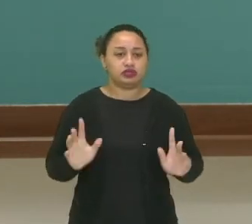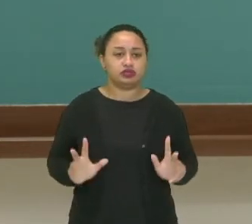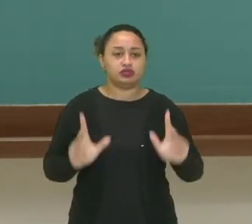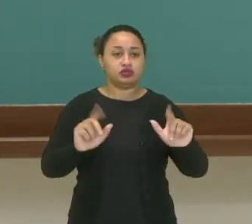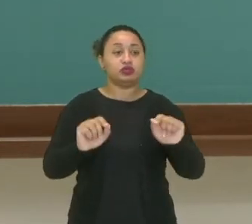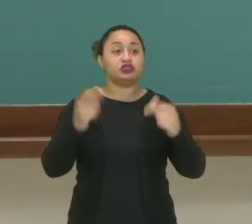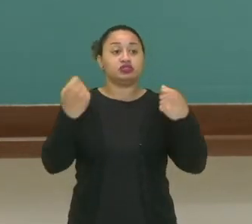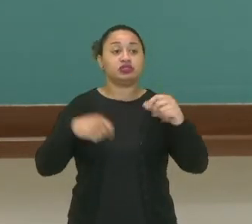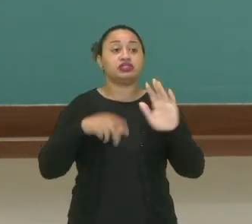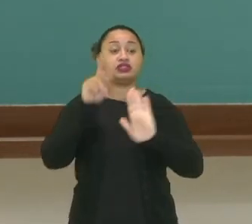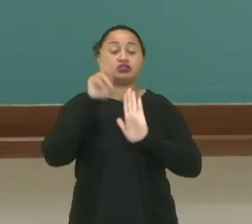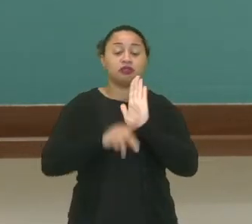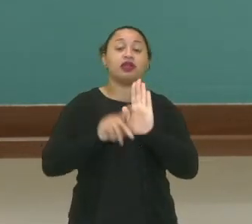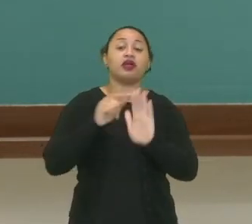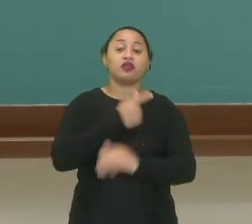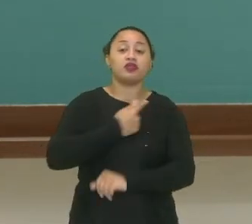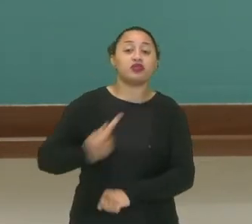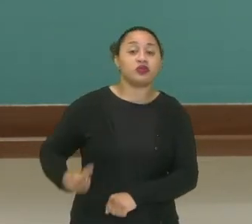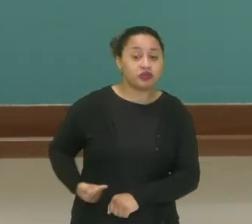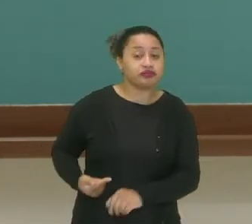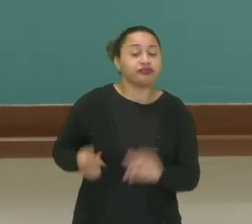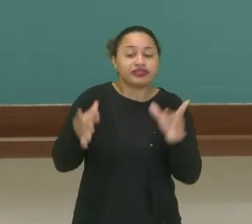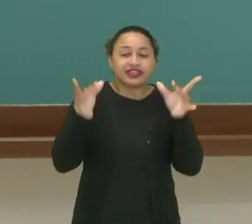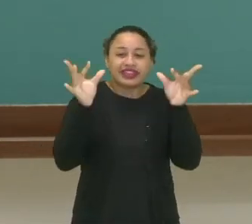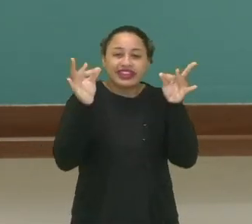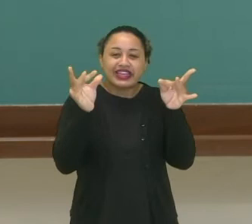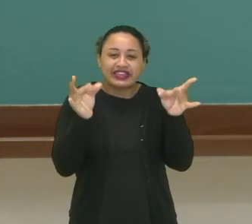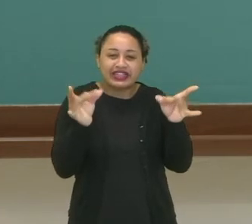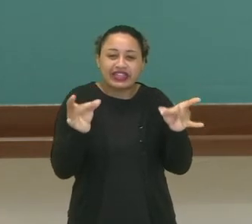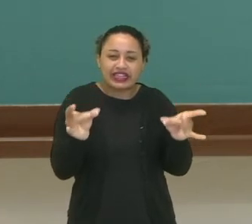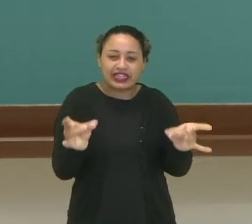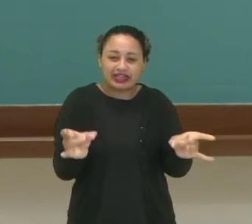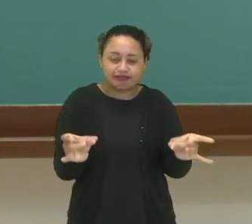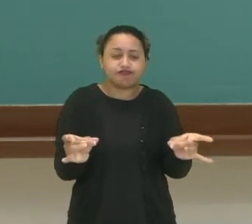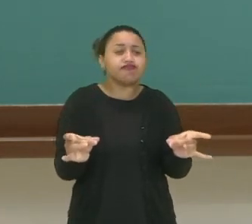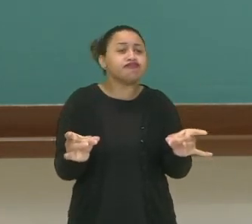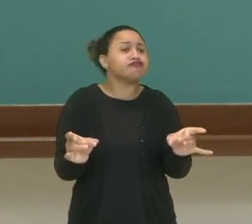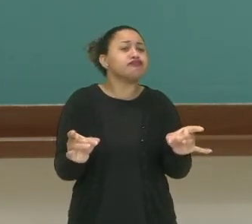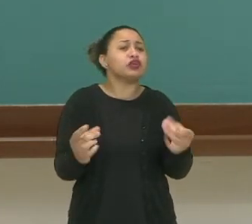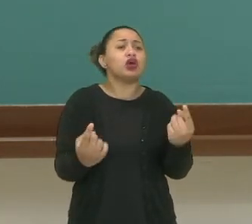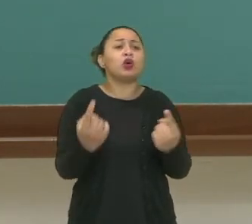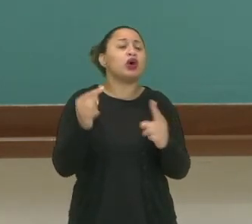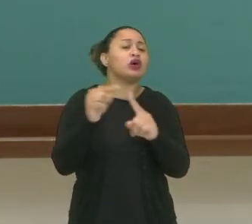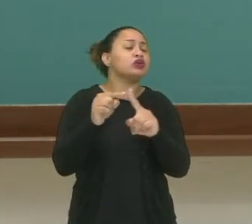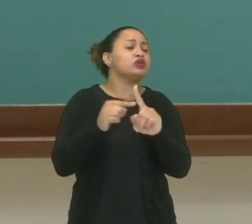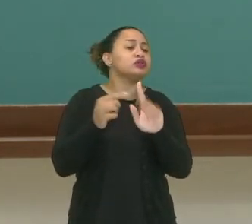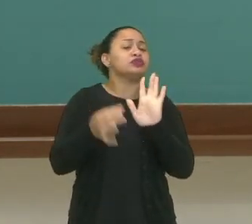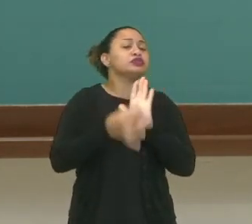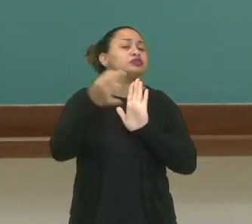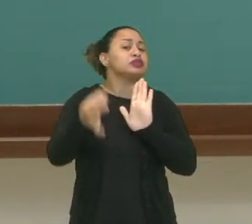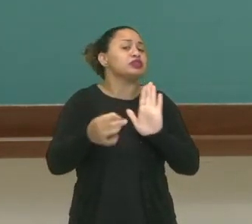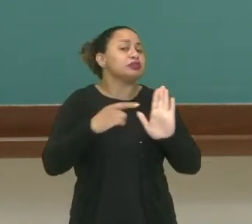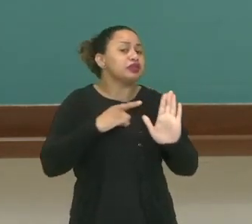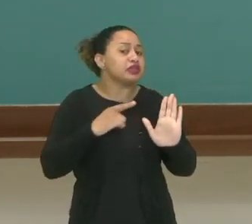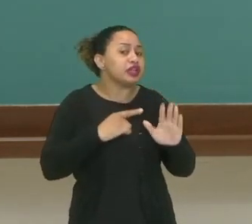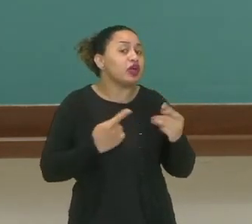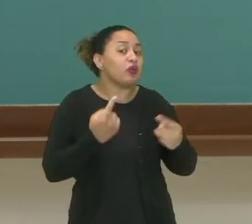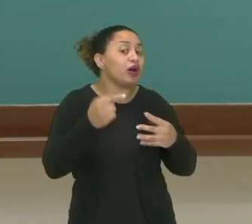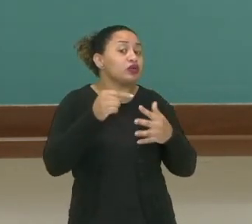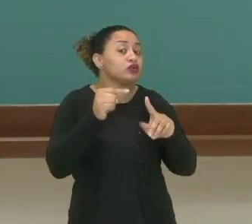um plano governamental detalhado. Ocorre que tipo de argumentação aí? O que você